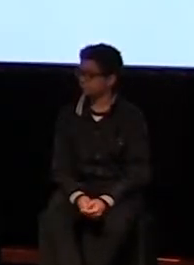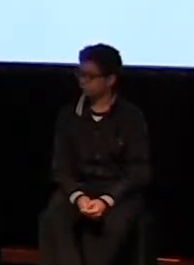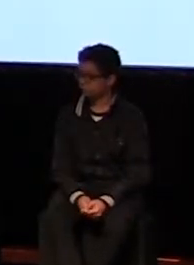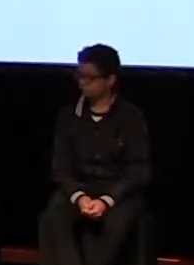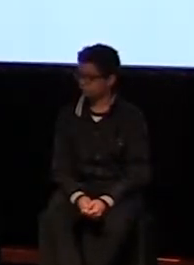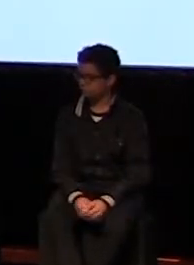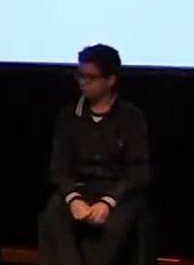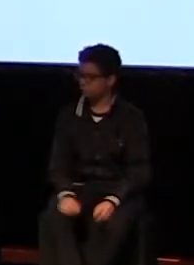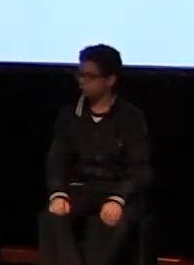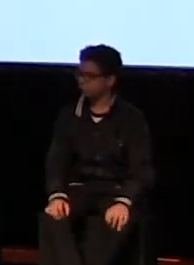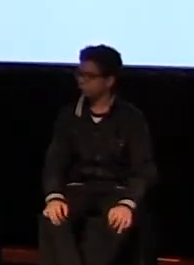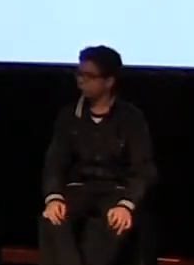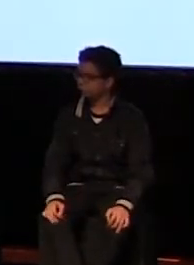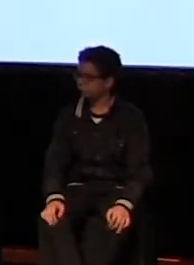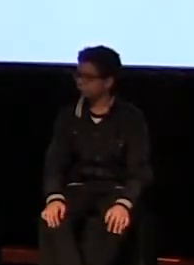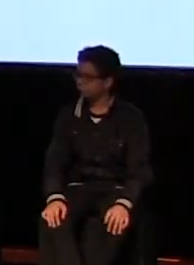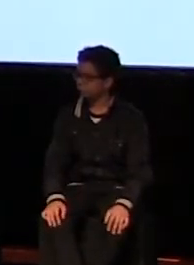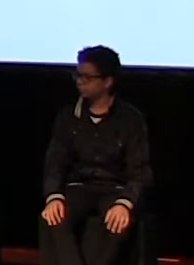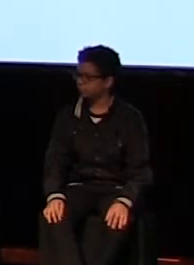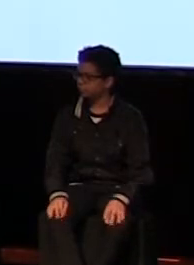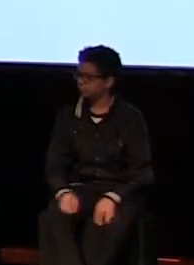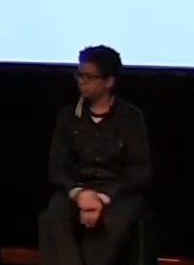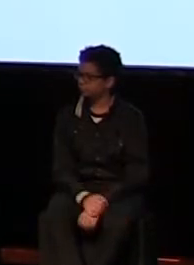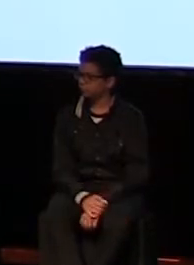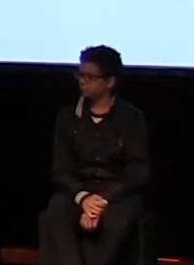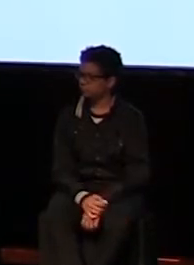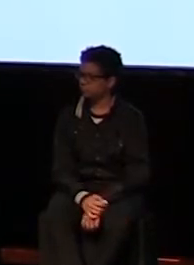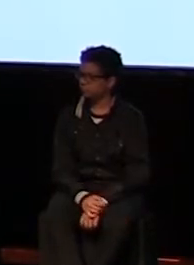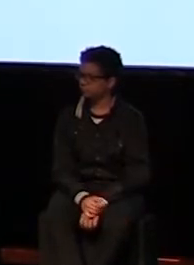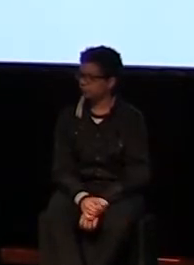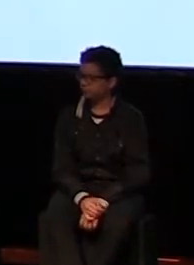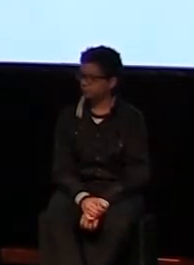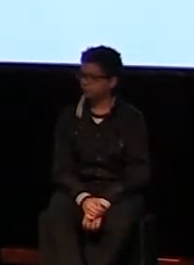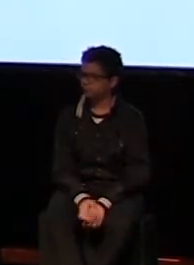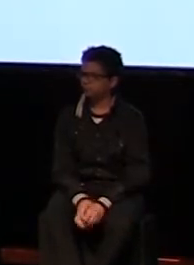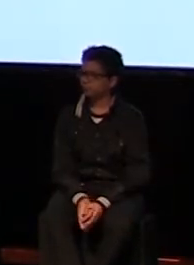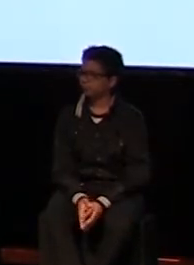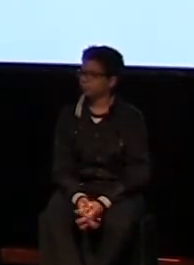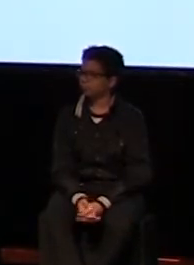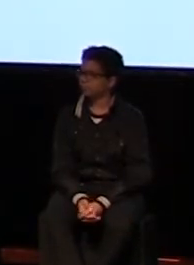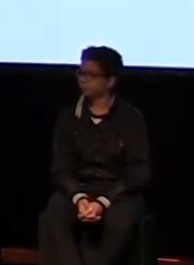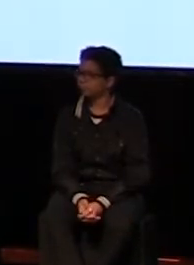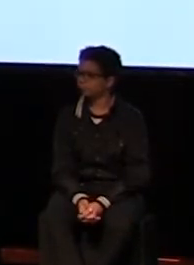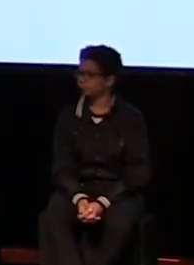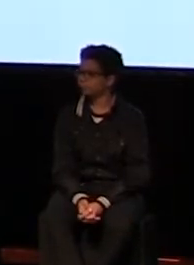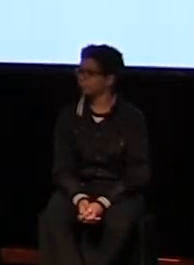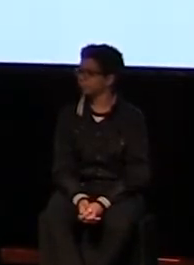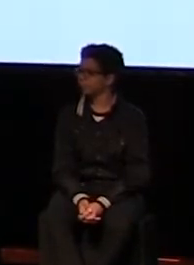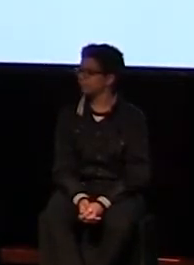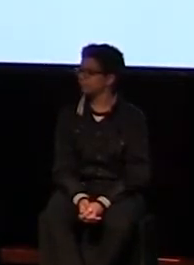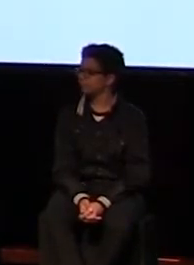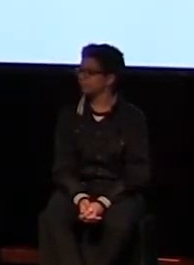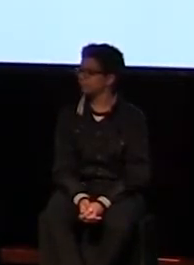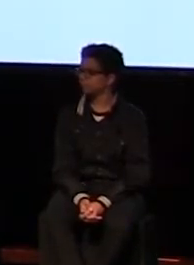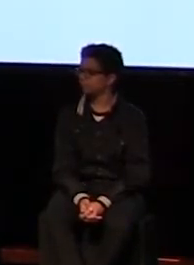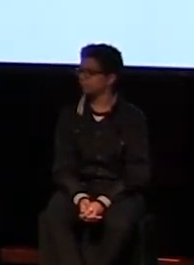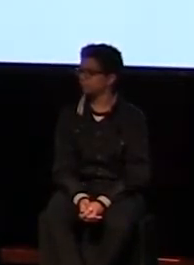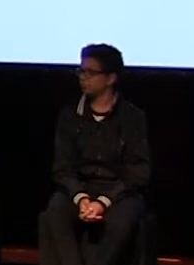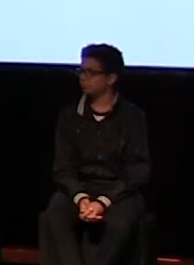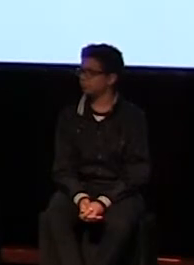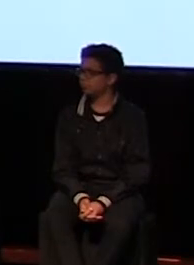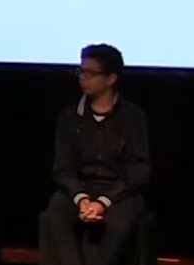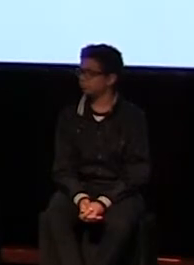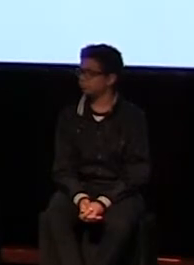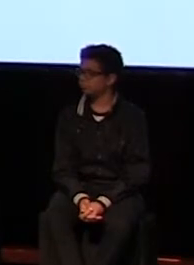um, quando a criança está extremamente fragilizada, numa posição extremamente vulnerável, deve ser algo feito com